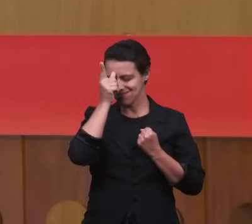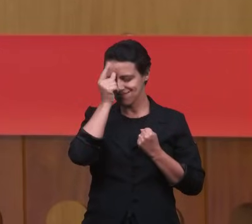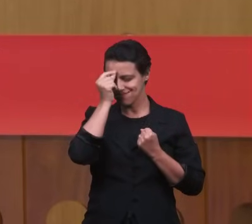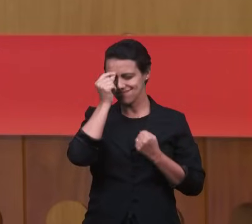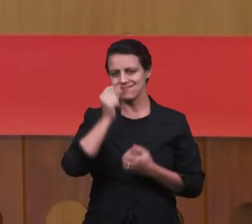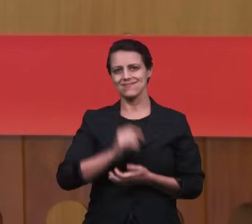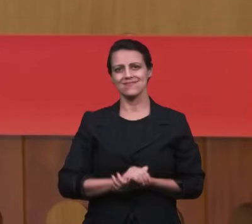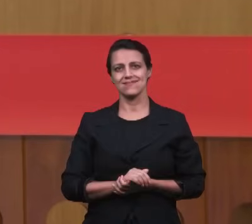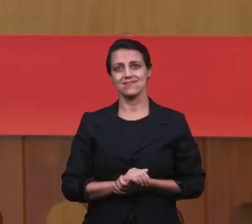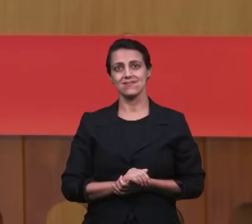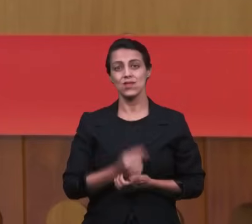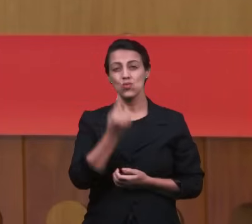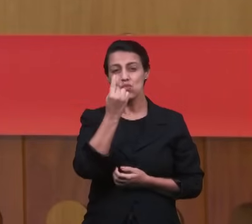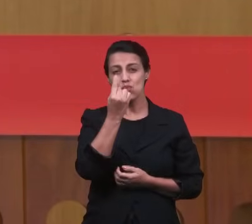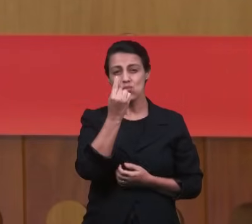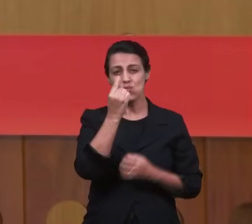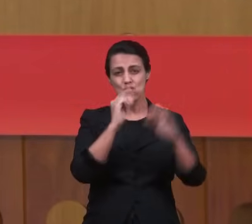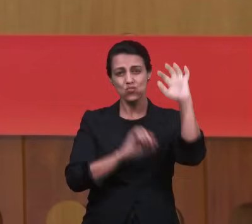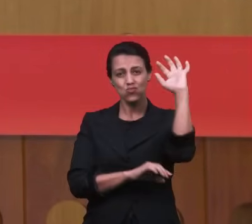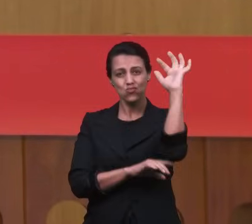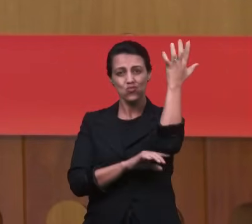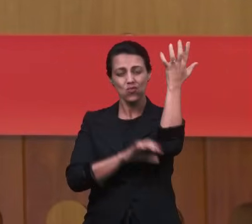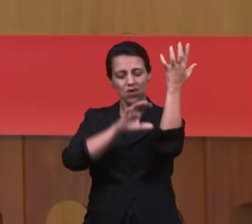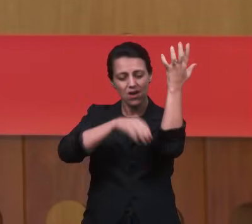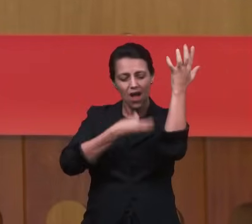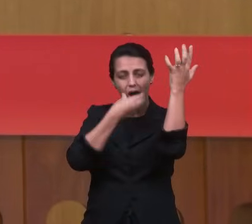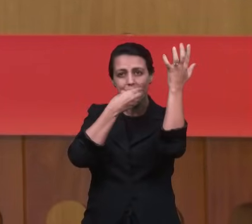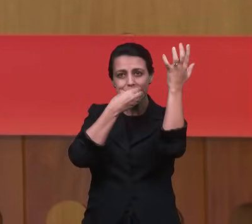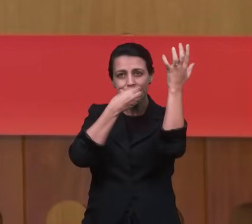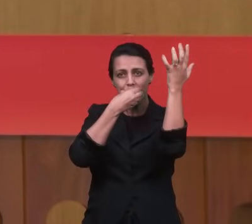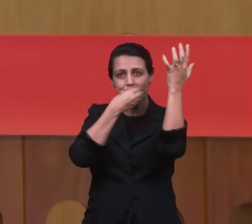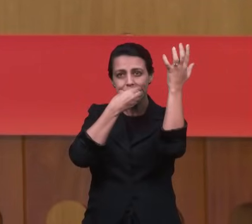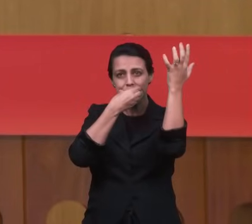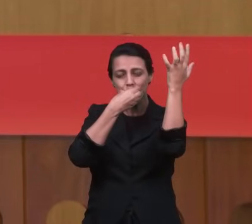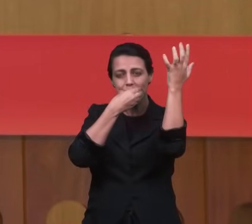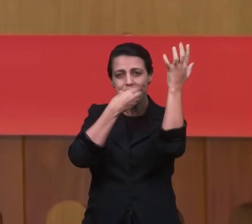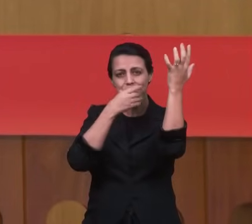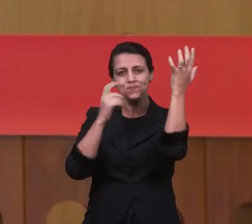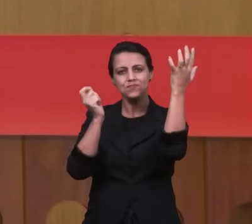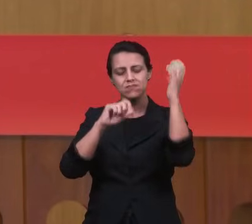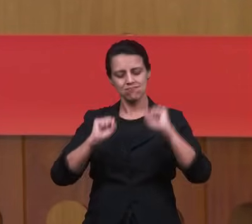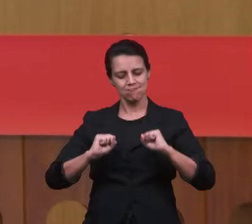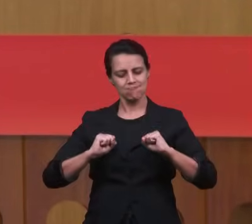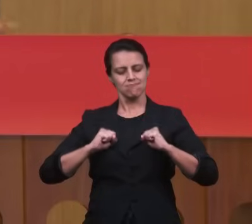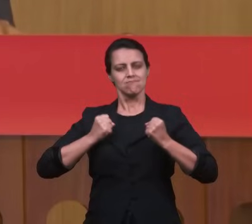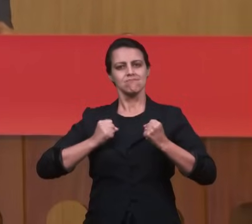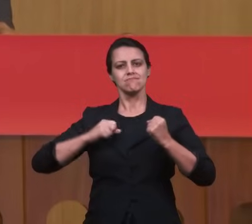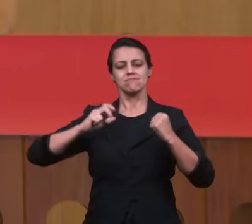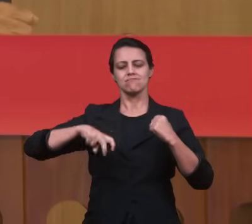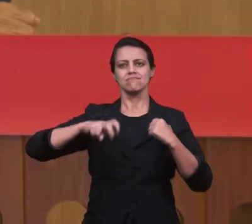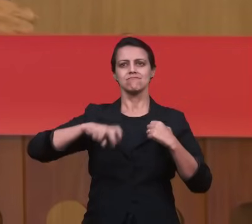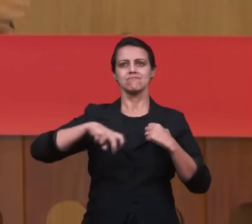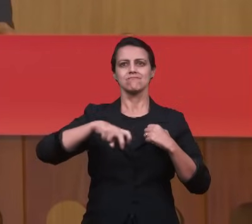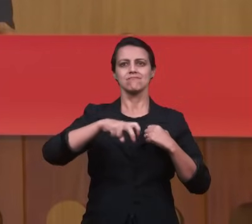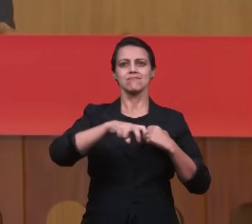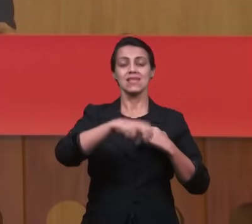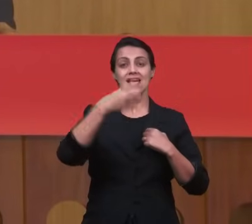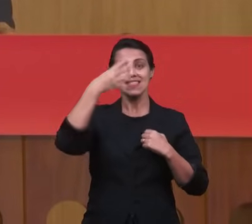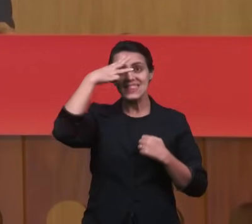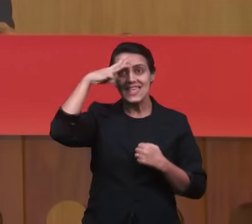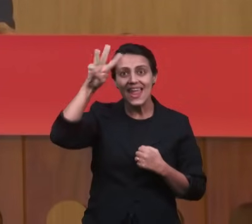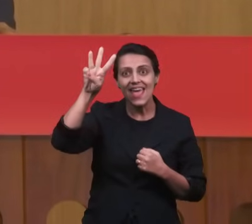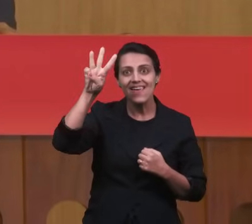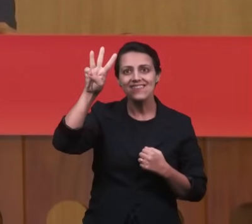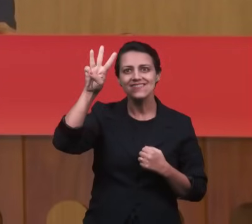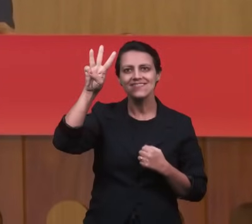da tamareira dava para o cidadão caminhar mais 3 dias. Quer dizer o seguinte: